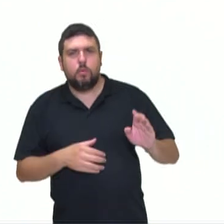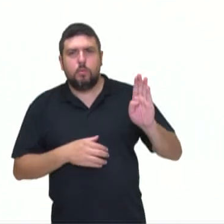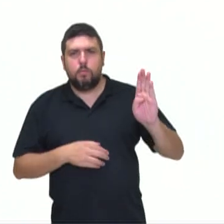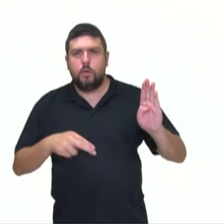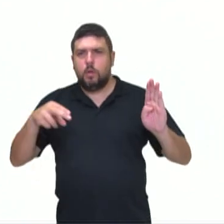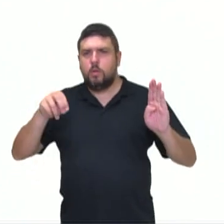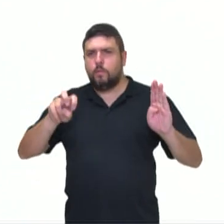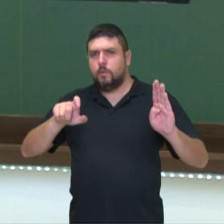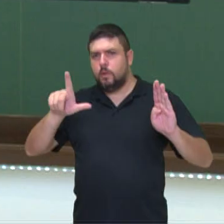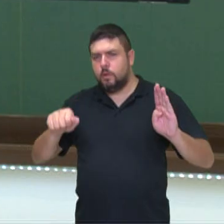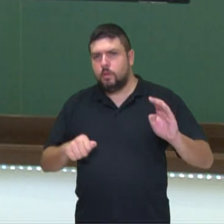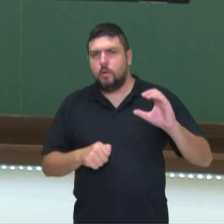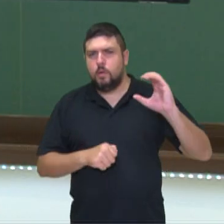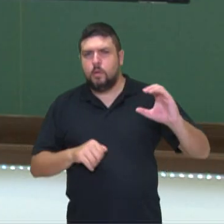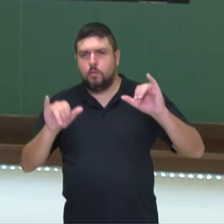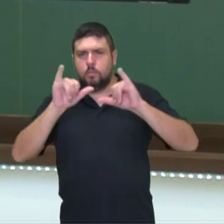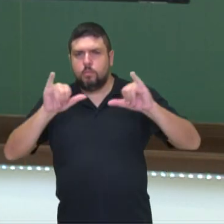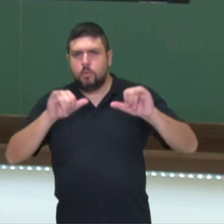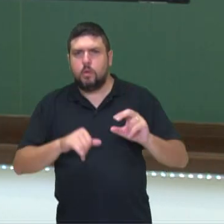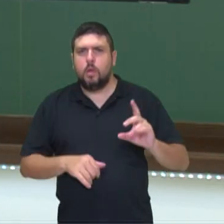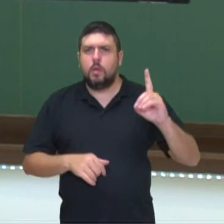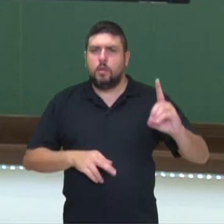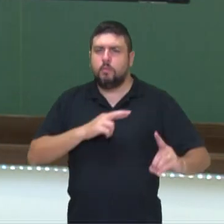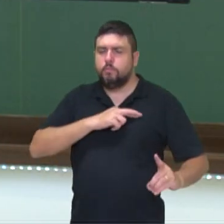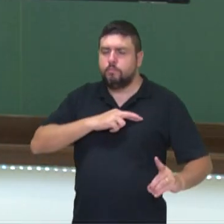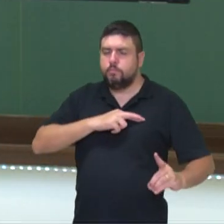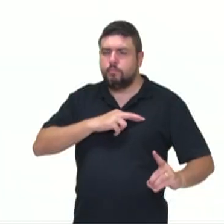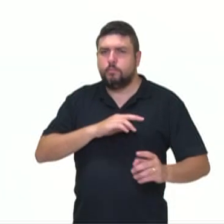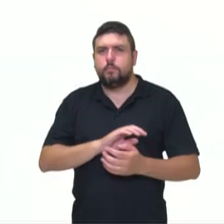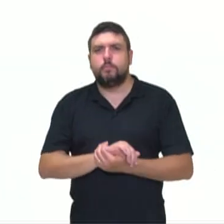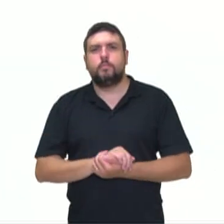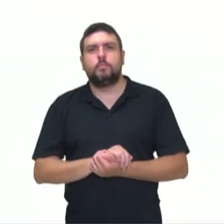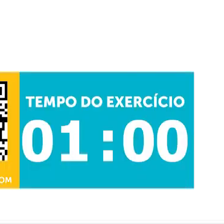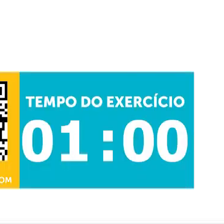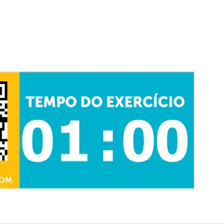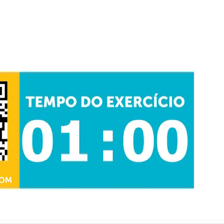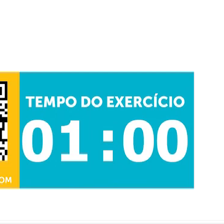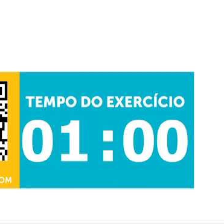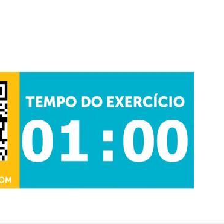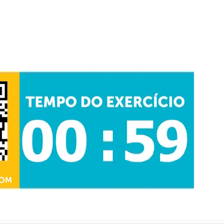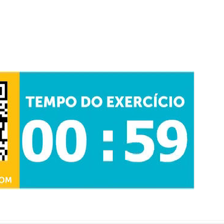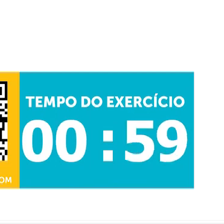Novela. C. Notícia. D. Romance. Responda.